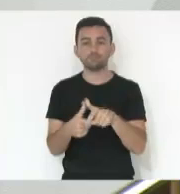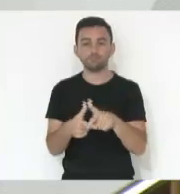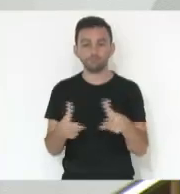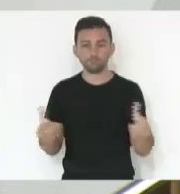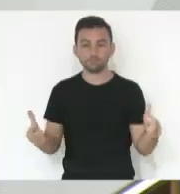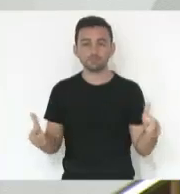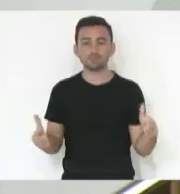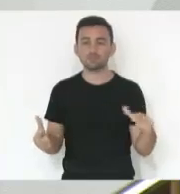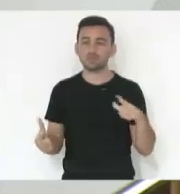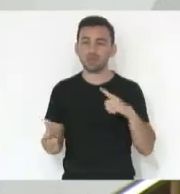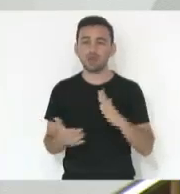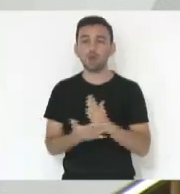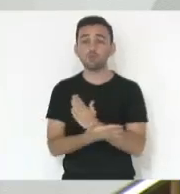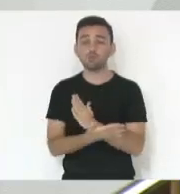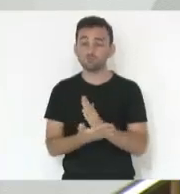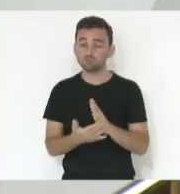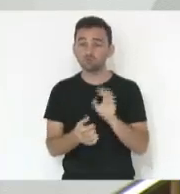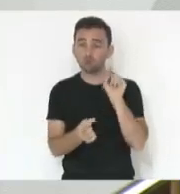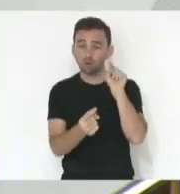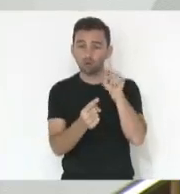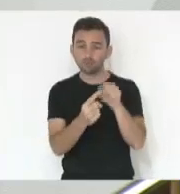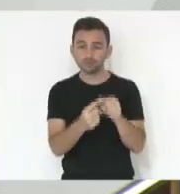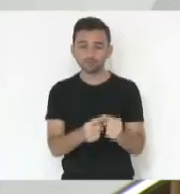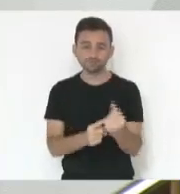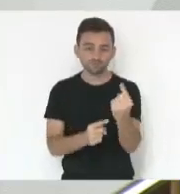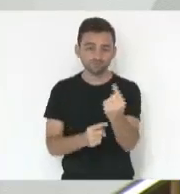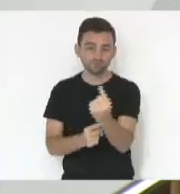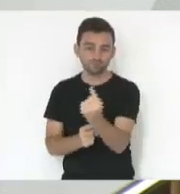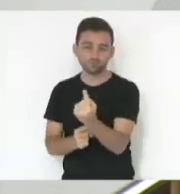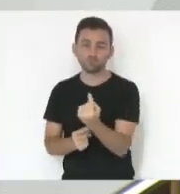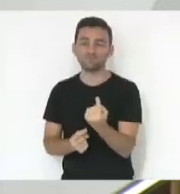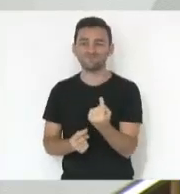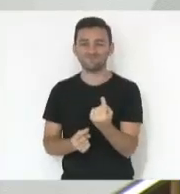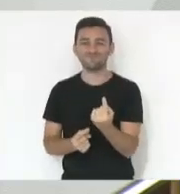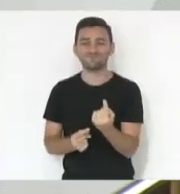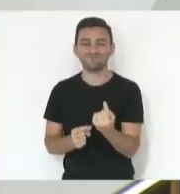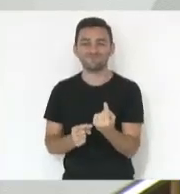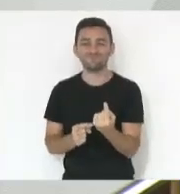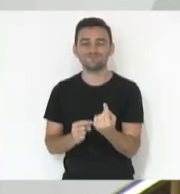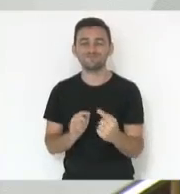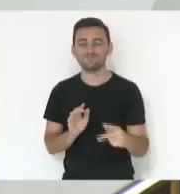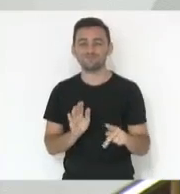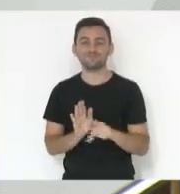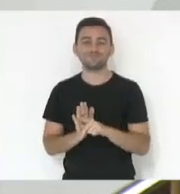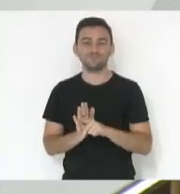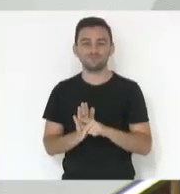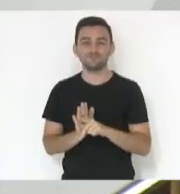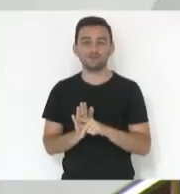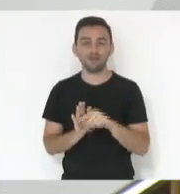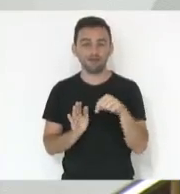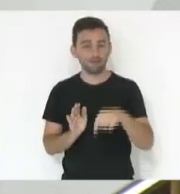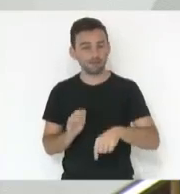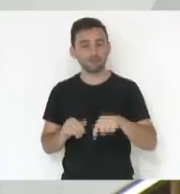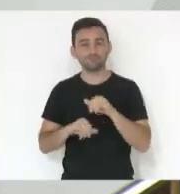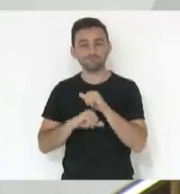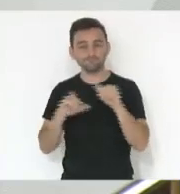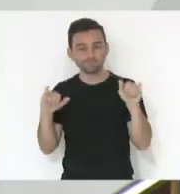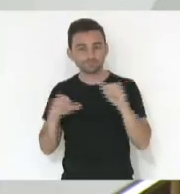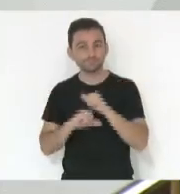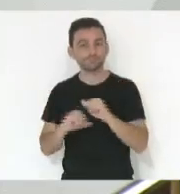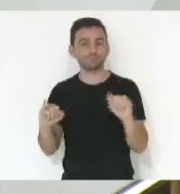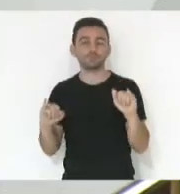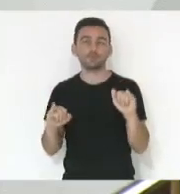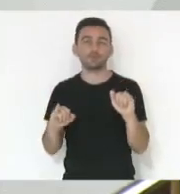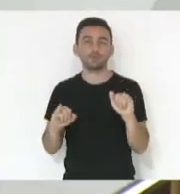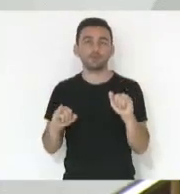objetivos específicos que são dirigidos através desta campanha,